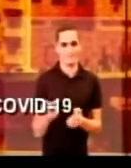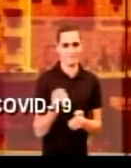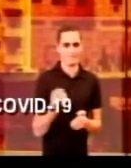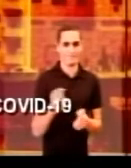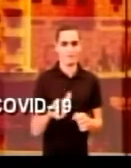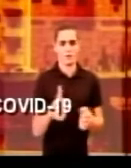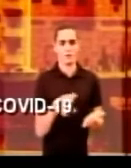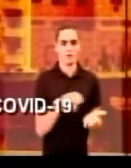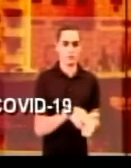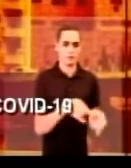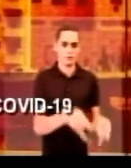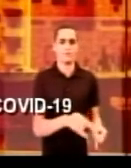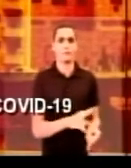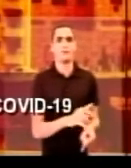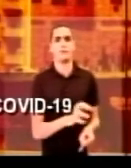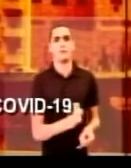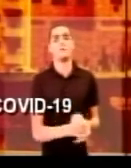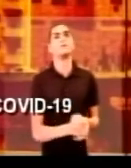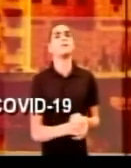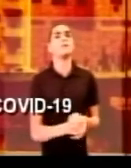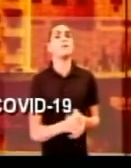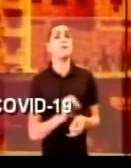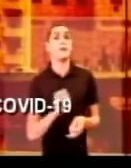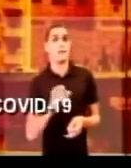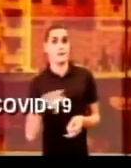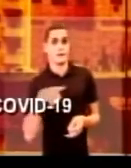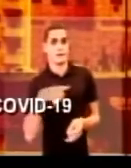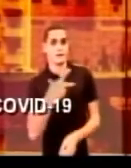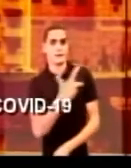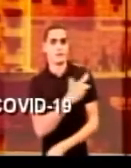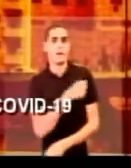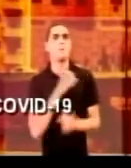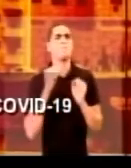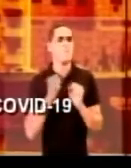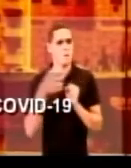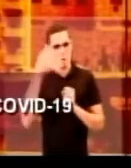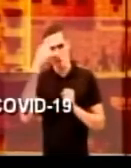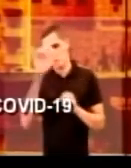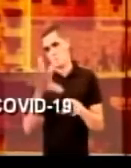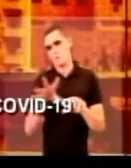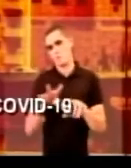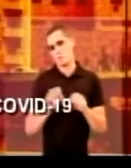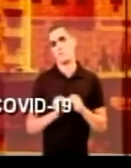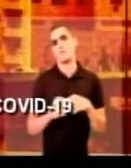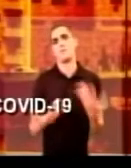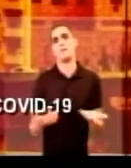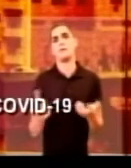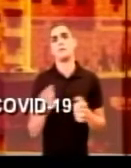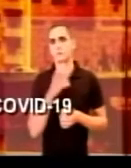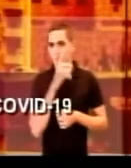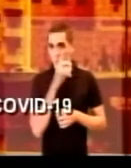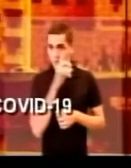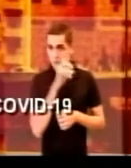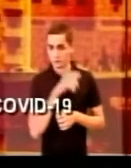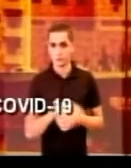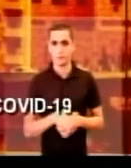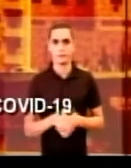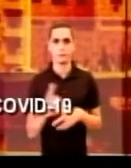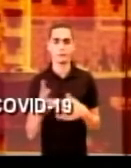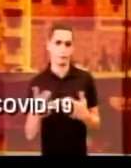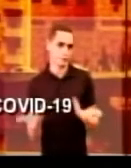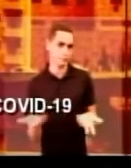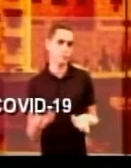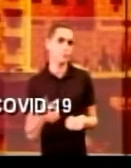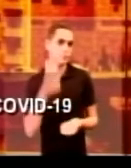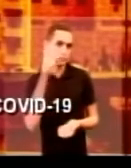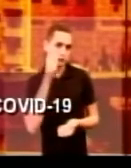ciclo vicioso, tá? Bom, como a Michela também colocou, Rio Preto optou por uma